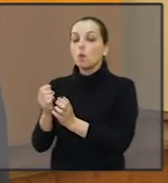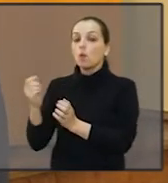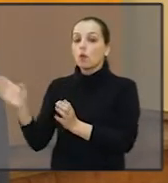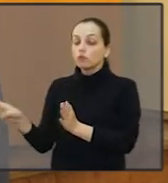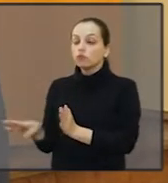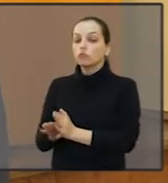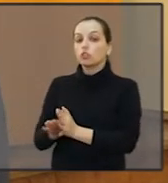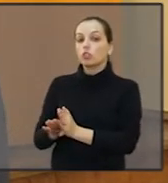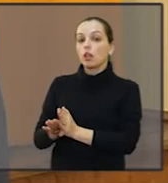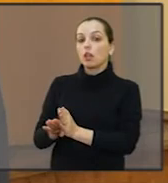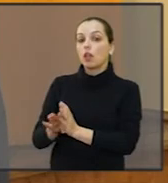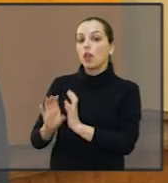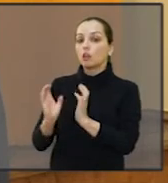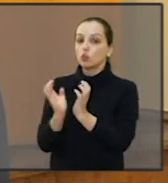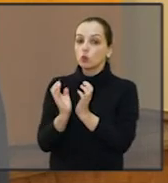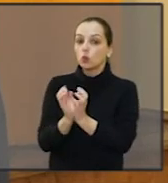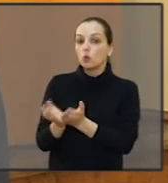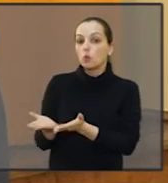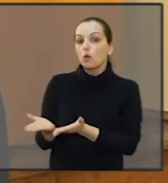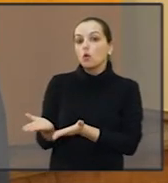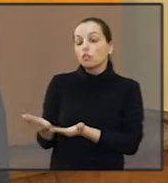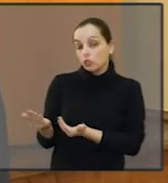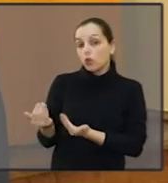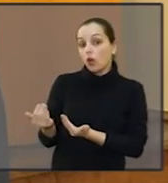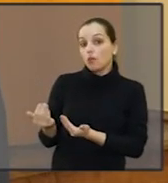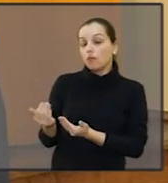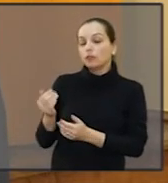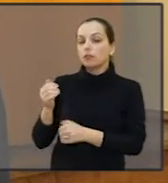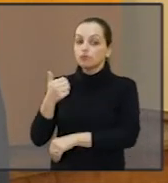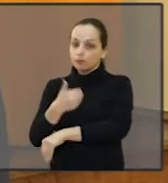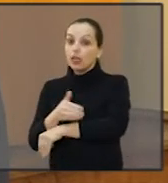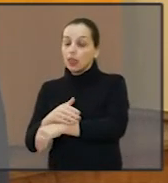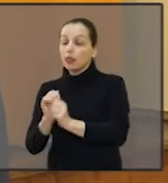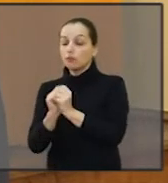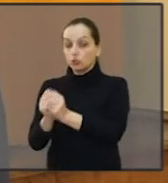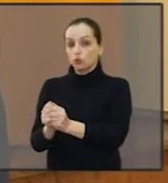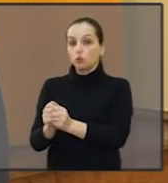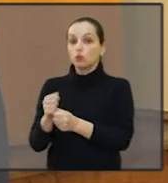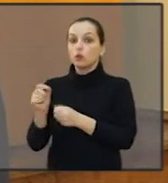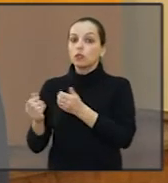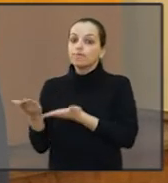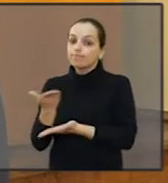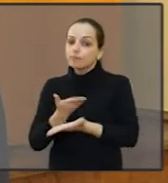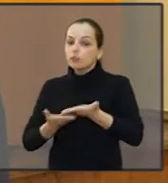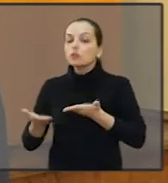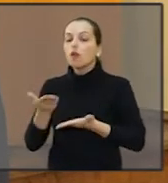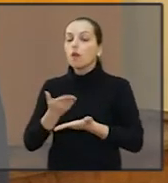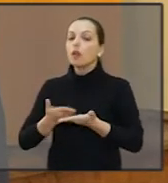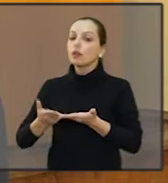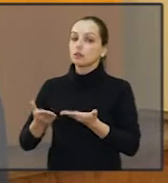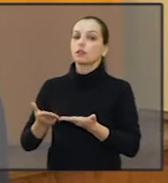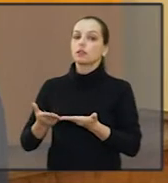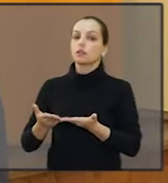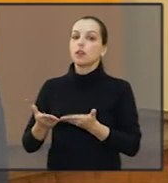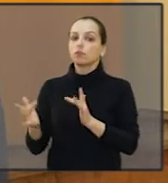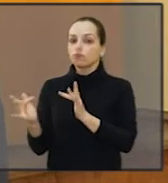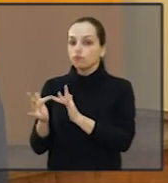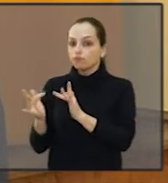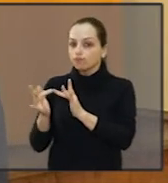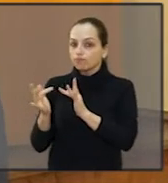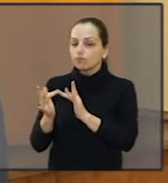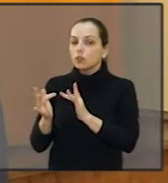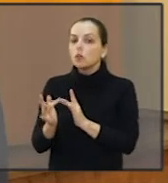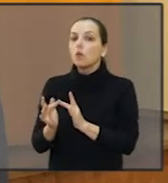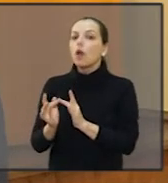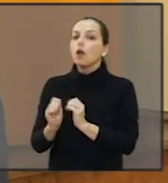Mirim. Então eu treinava com a Paula, né? Então, assim, eu tive uma relação muito mais forte com a Paula. A gente jogou quase